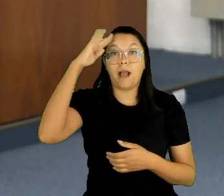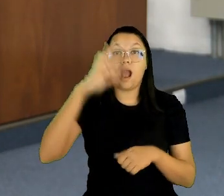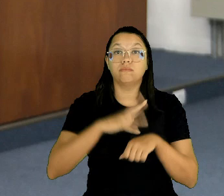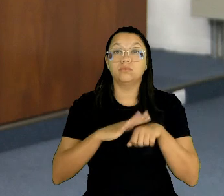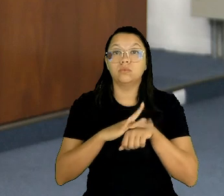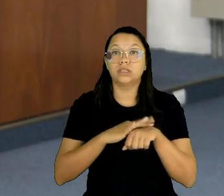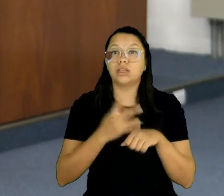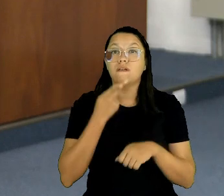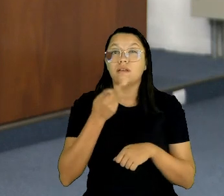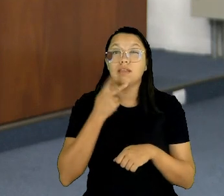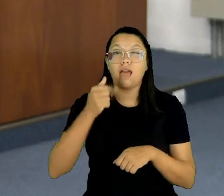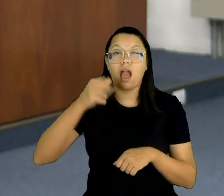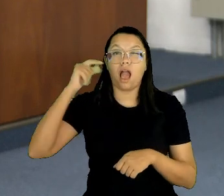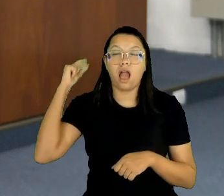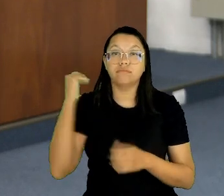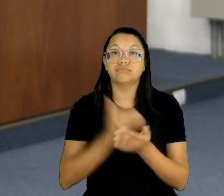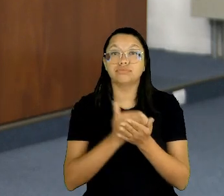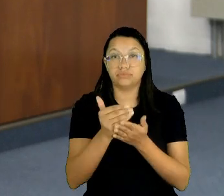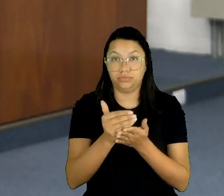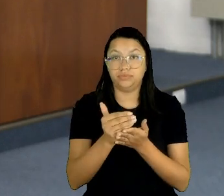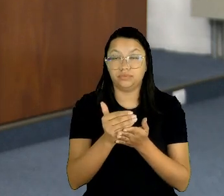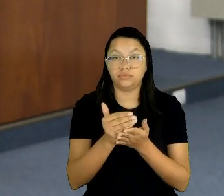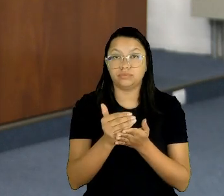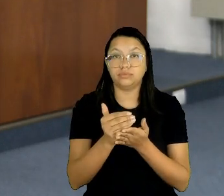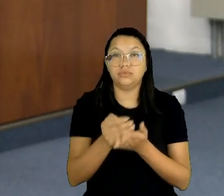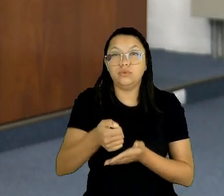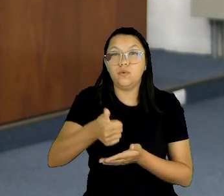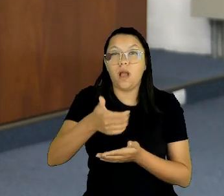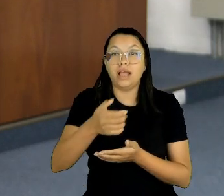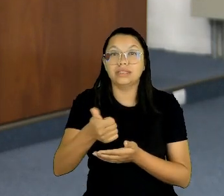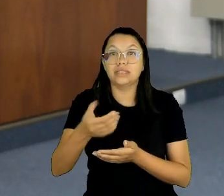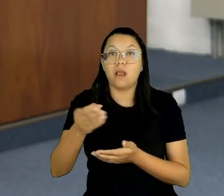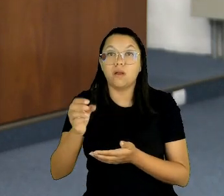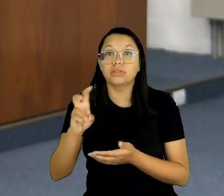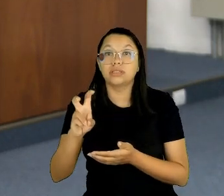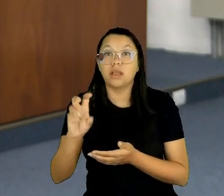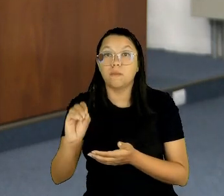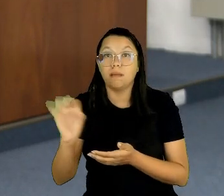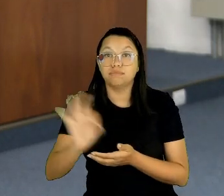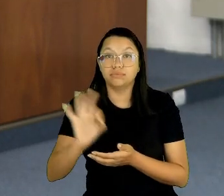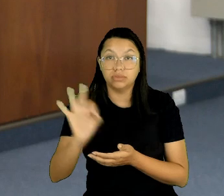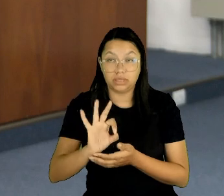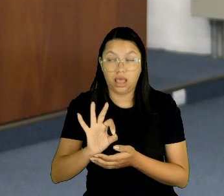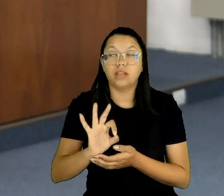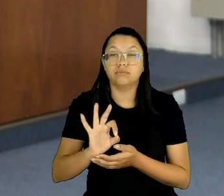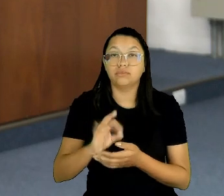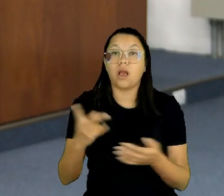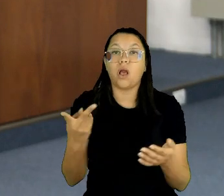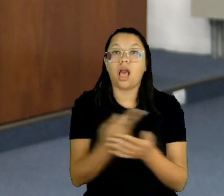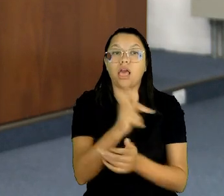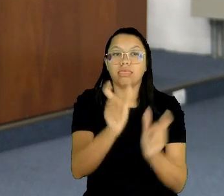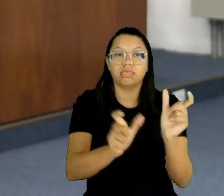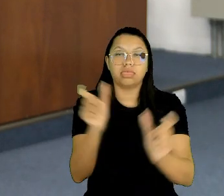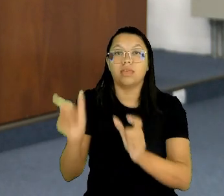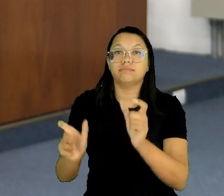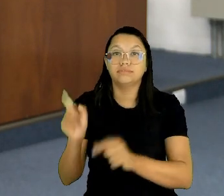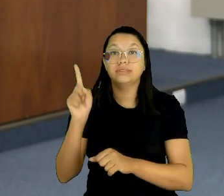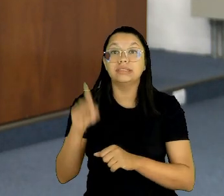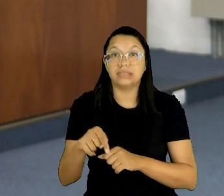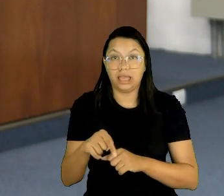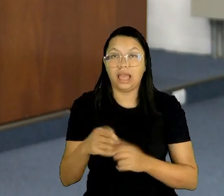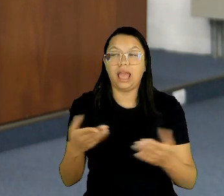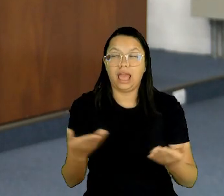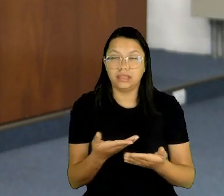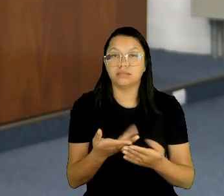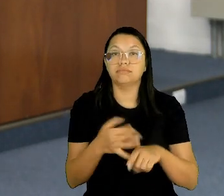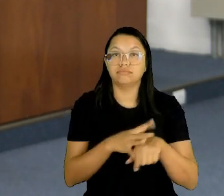E aí a principal doença que eu comentei lá no início, né, como quase 50% dos casos de doença cardiovascular, que